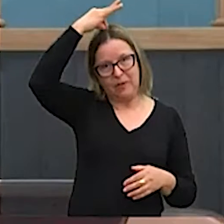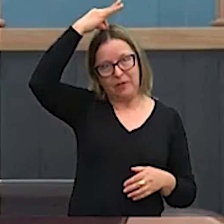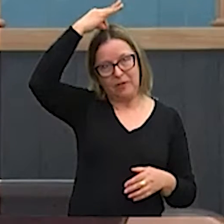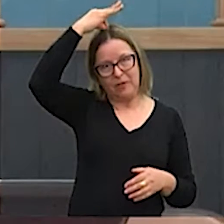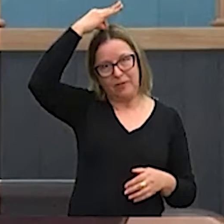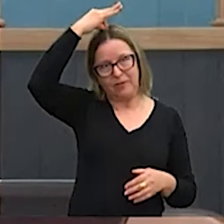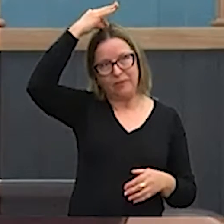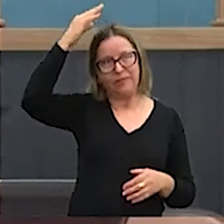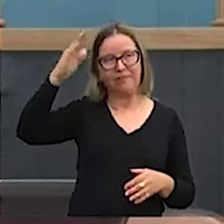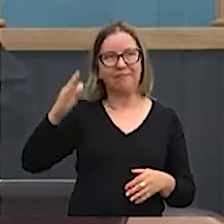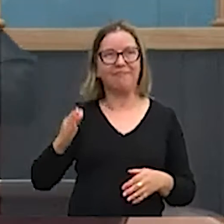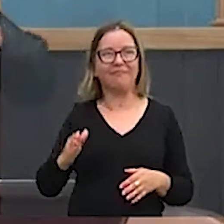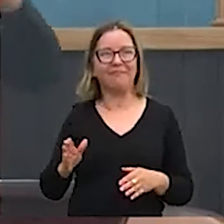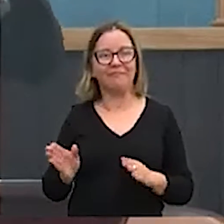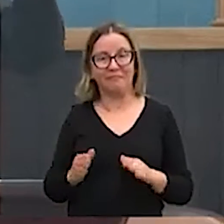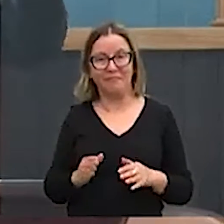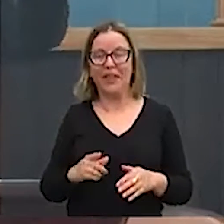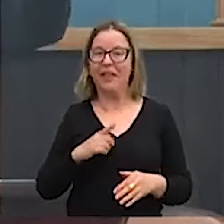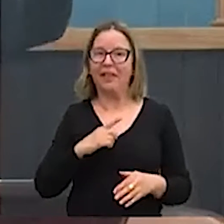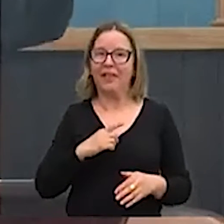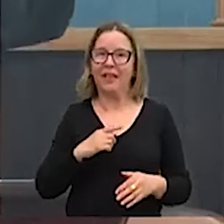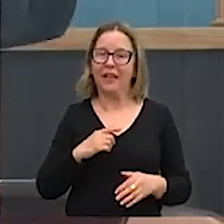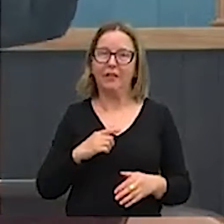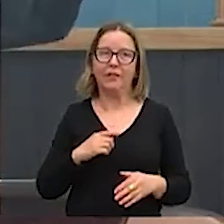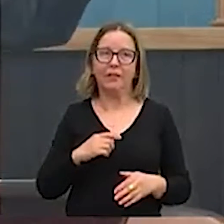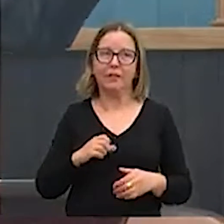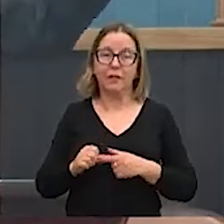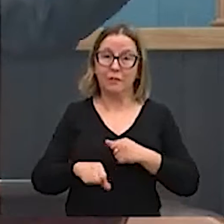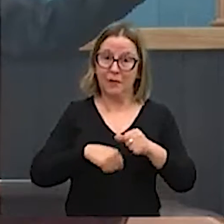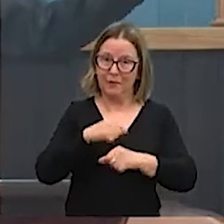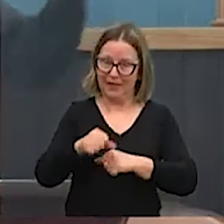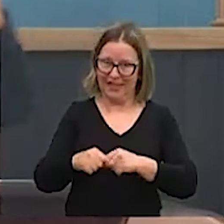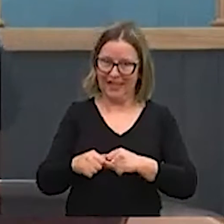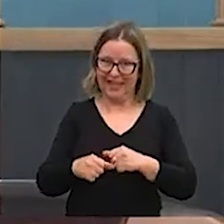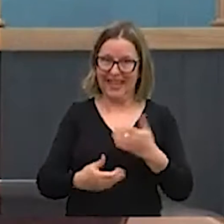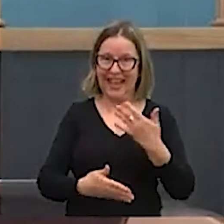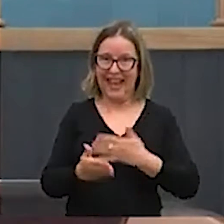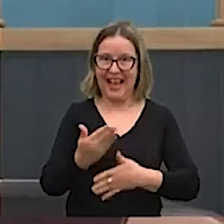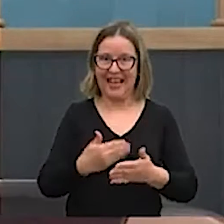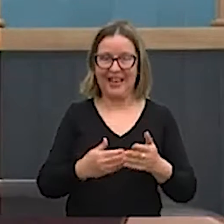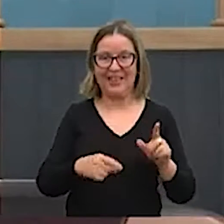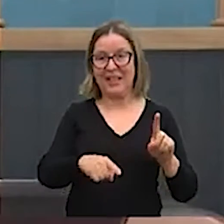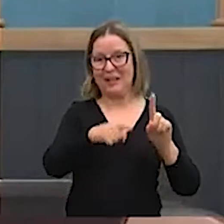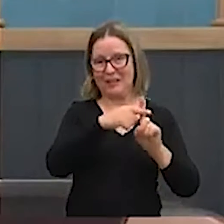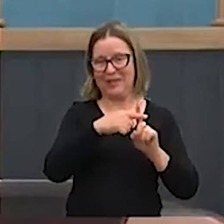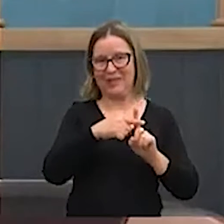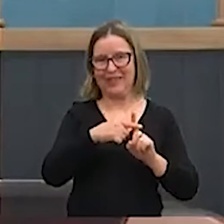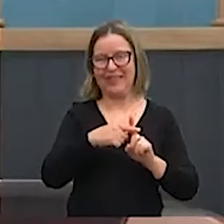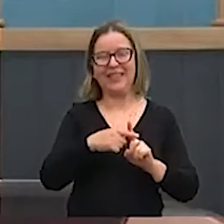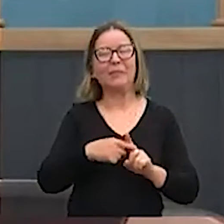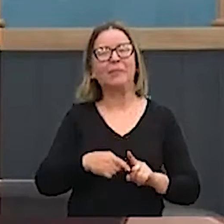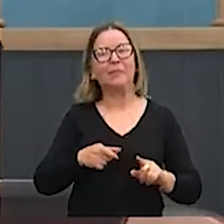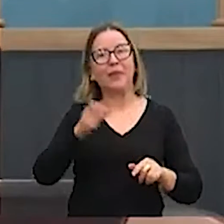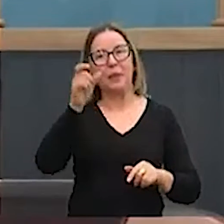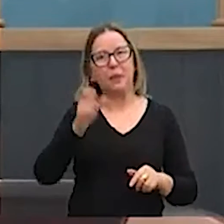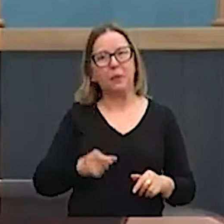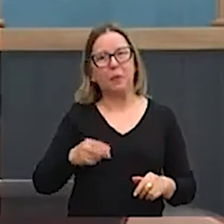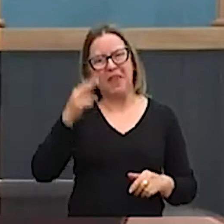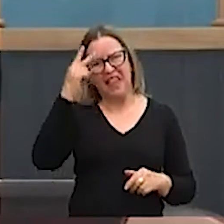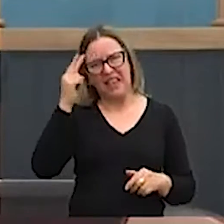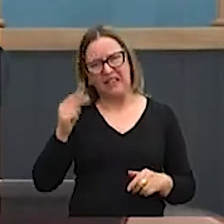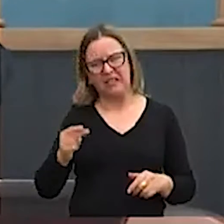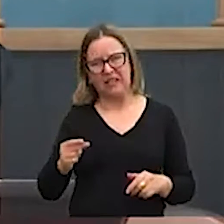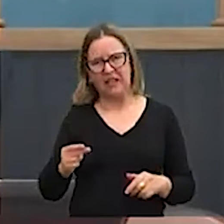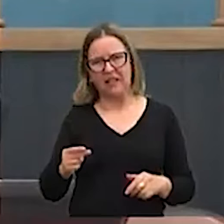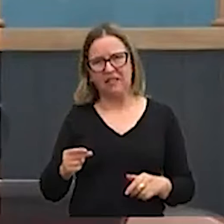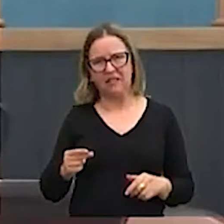uma mudança, que é essa mudança da cruz. O homem natural não tem condição, não